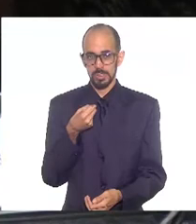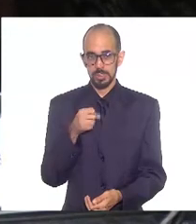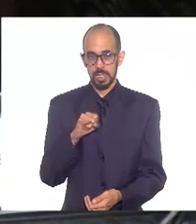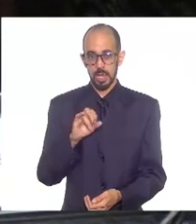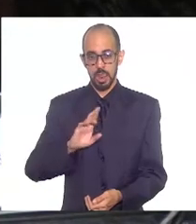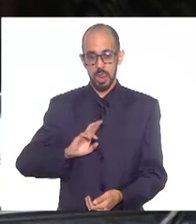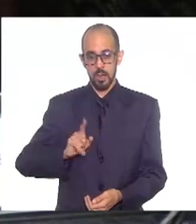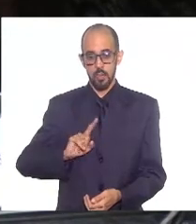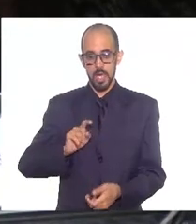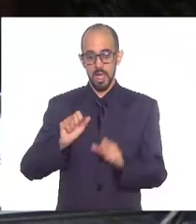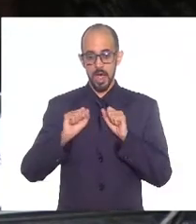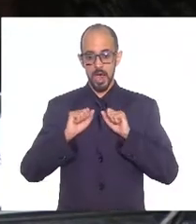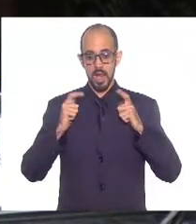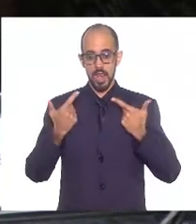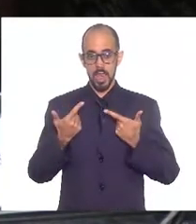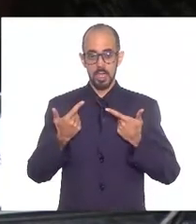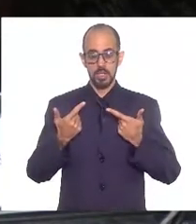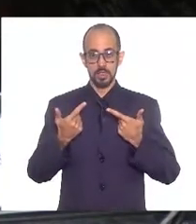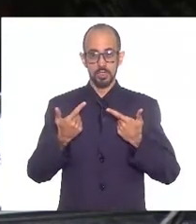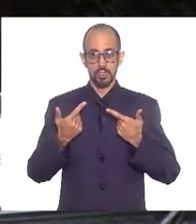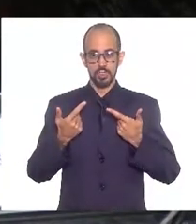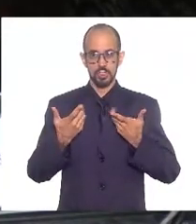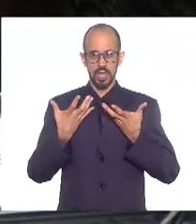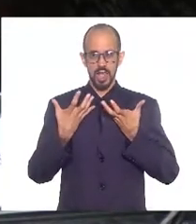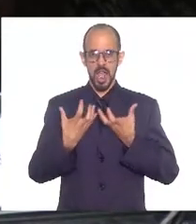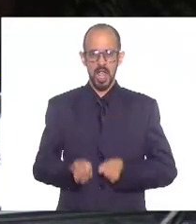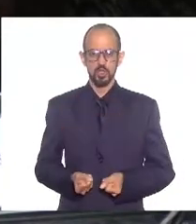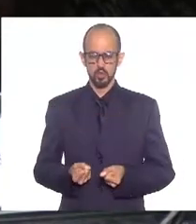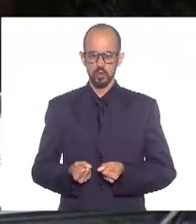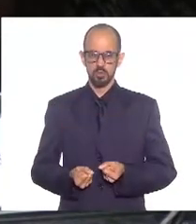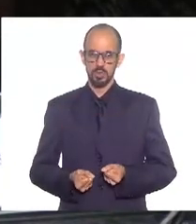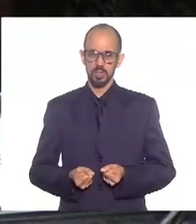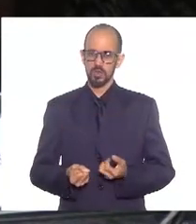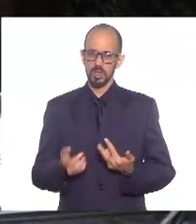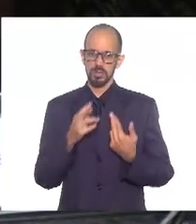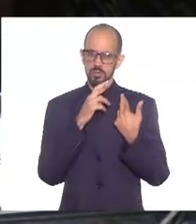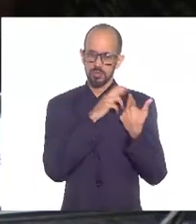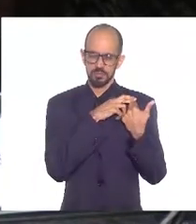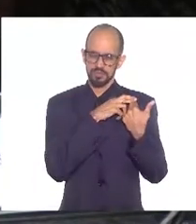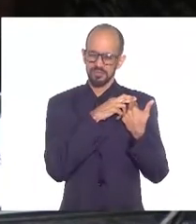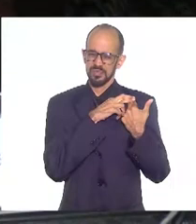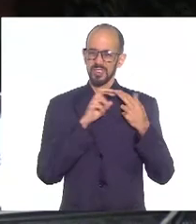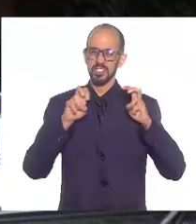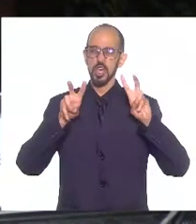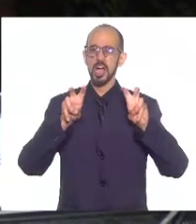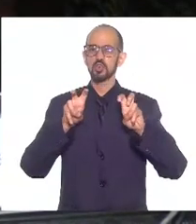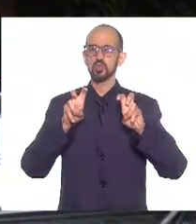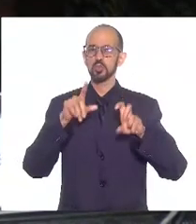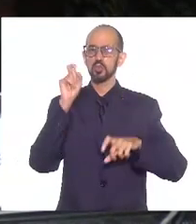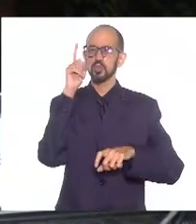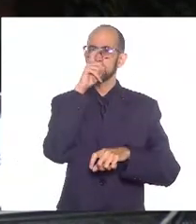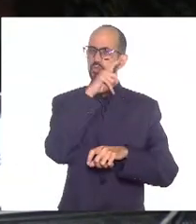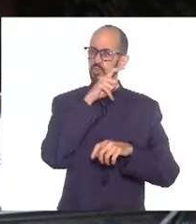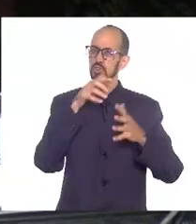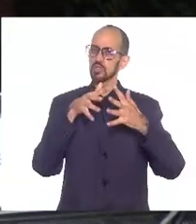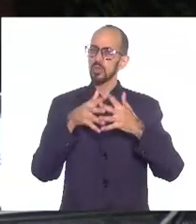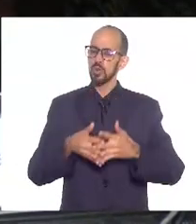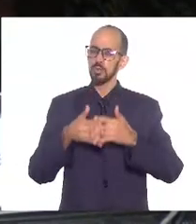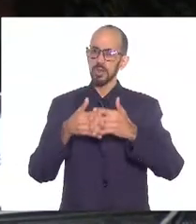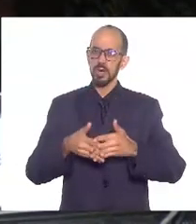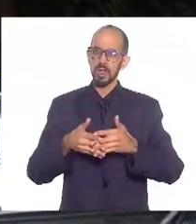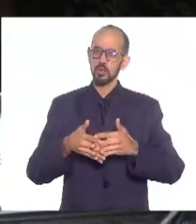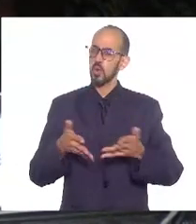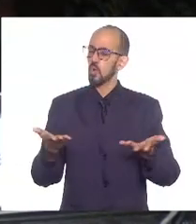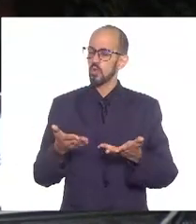Legislativa ter ombreado com o governo em pautas tão difíceis, hoje não teríamos celebrado essa